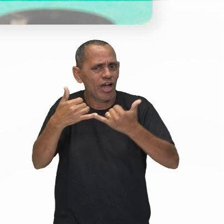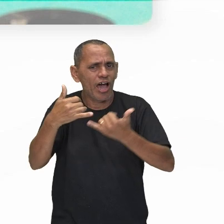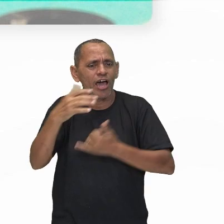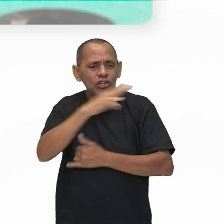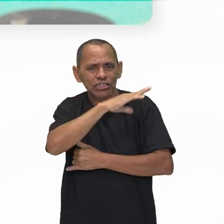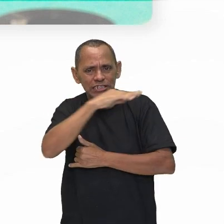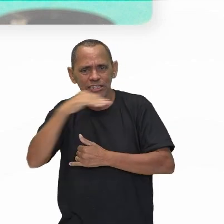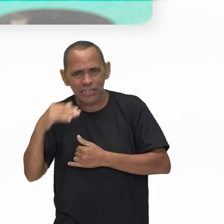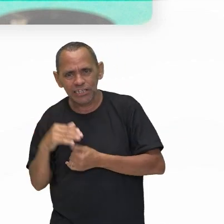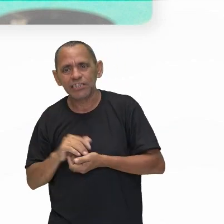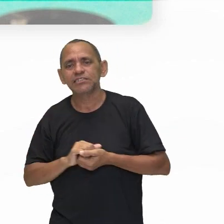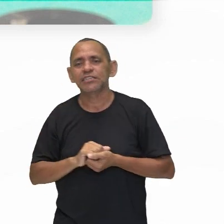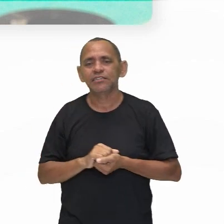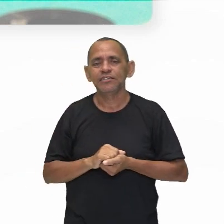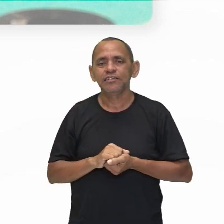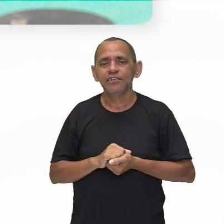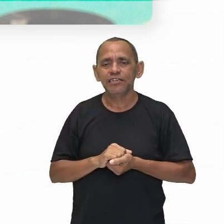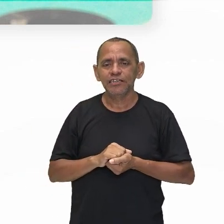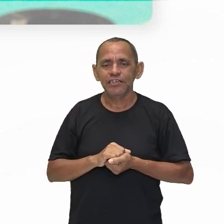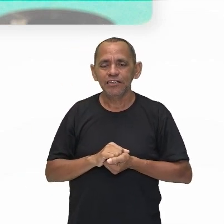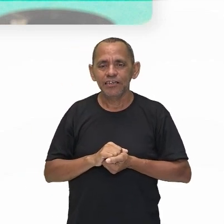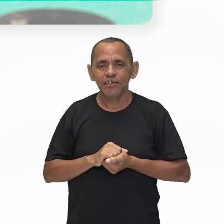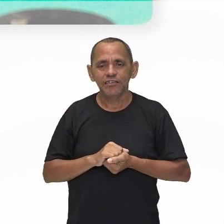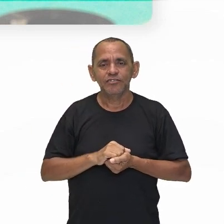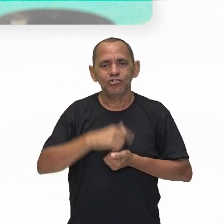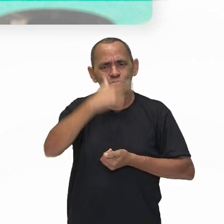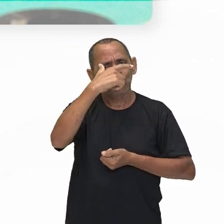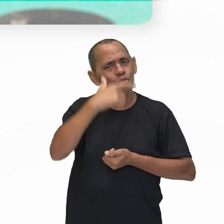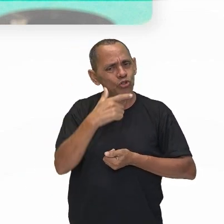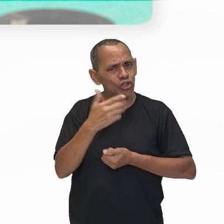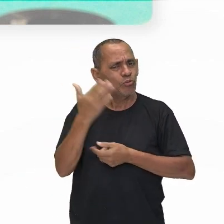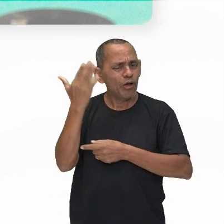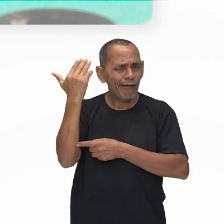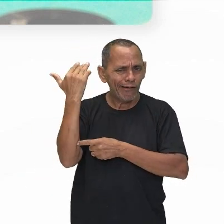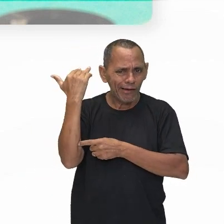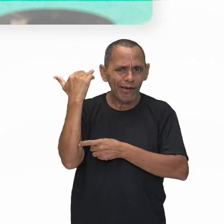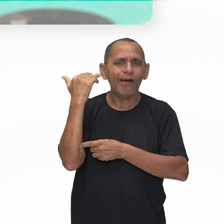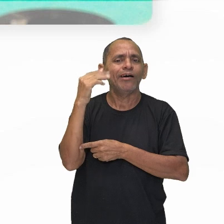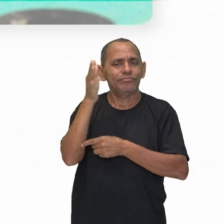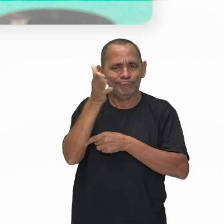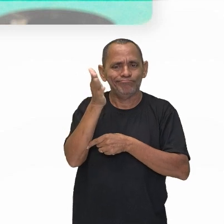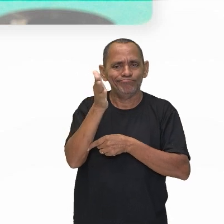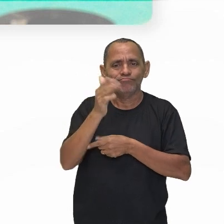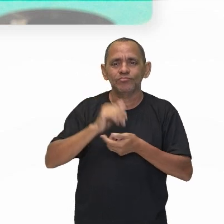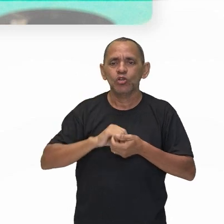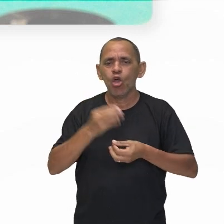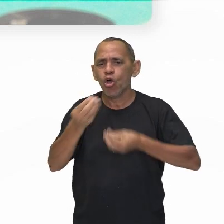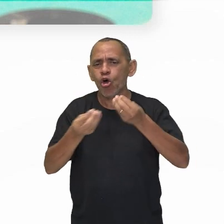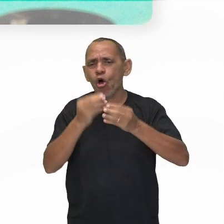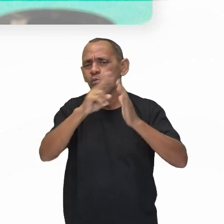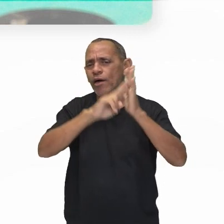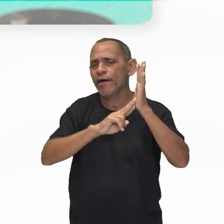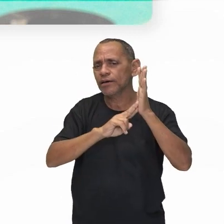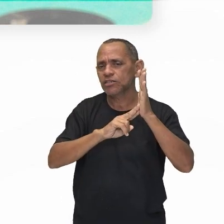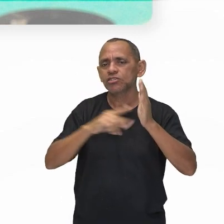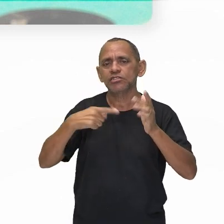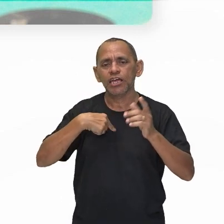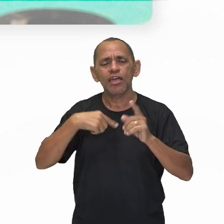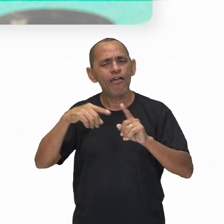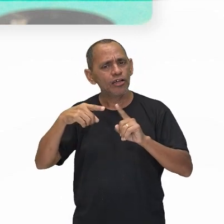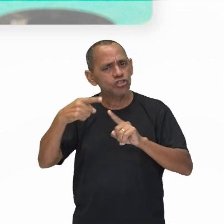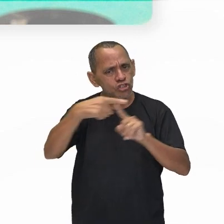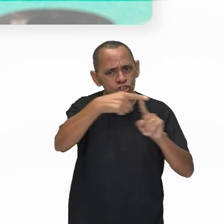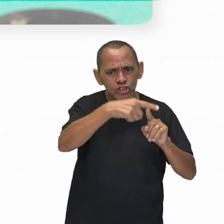muito disso, né? E aí, como é que é o futebol de botão? Existem vários estilos, várias formas de